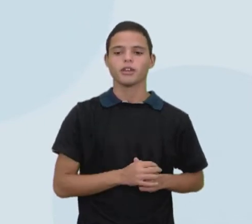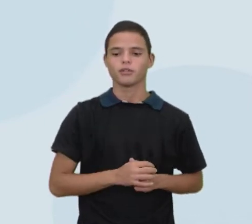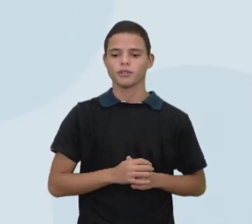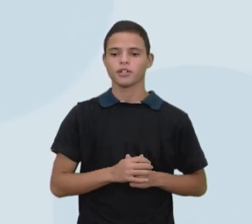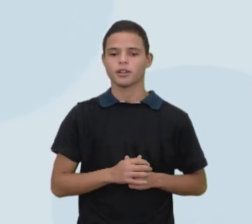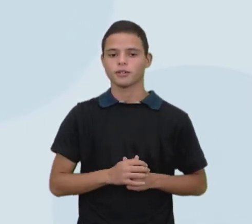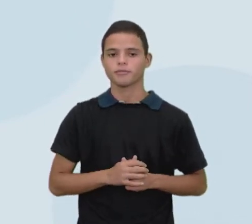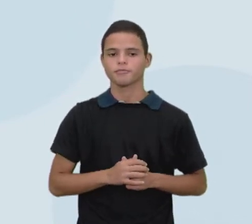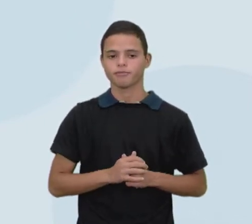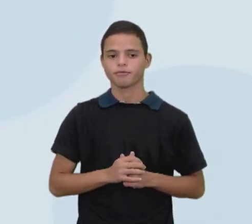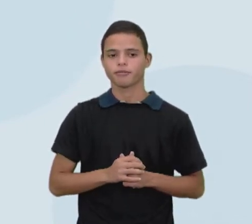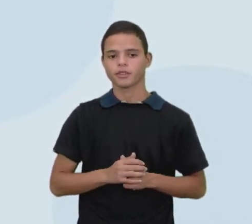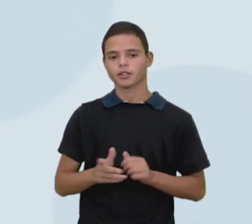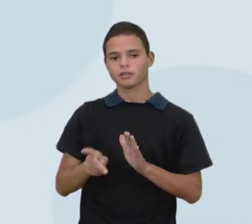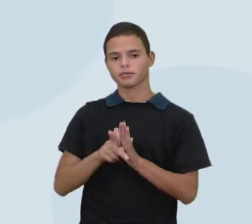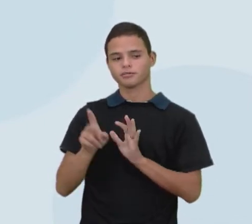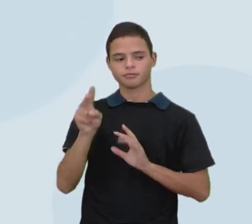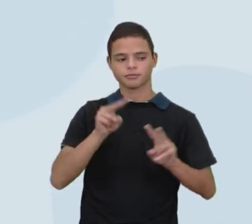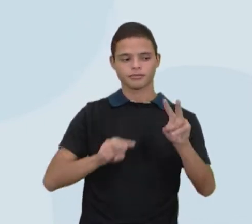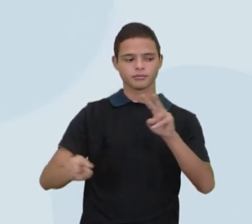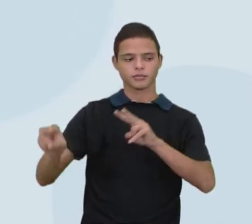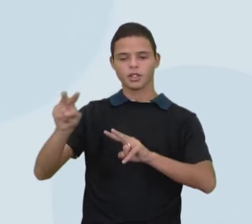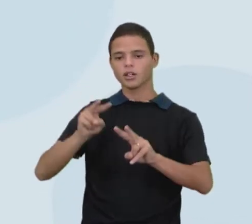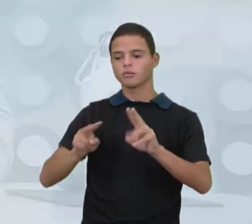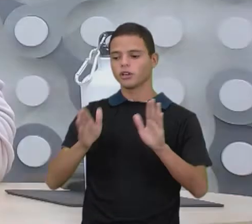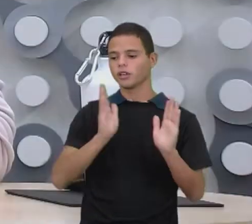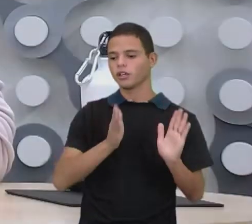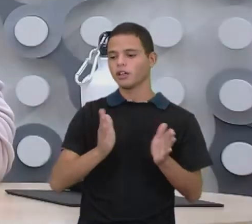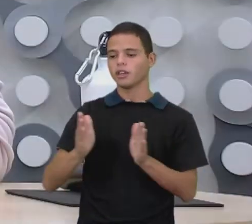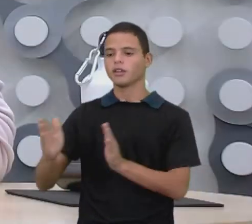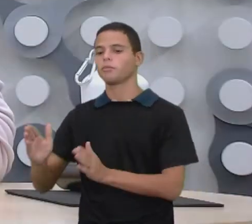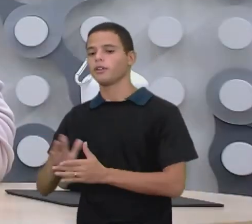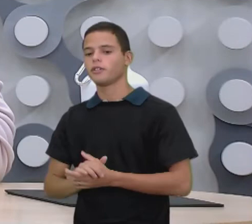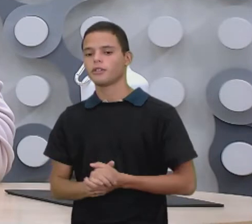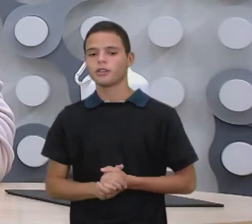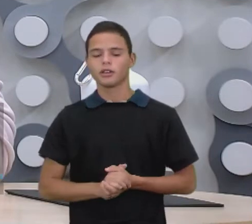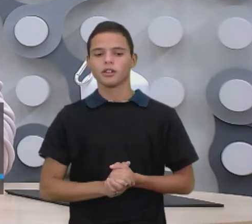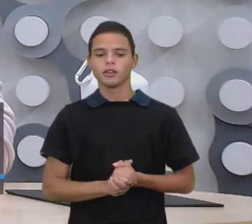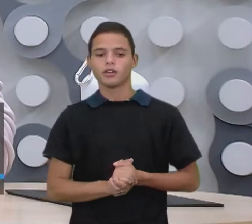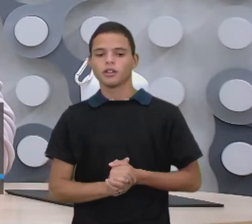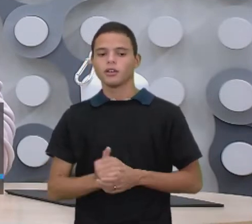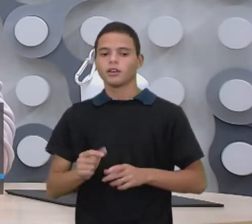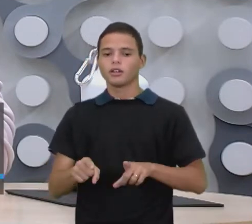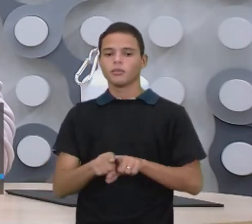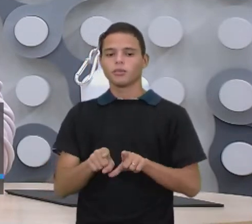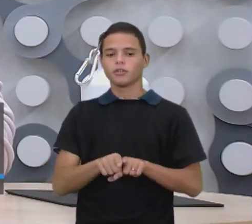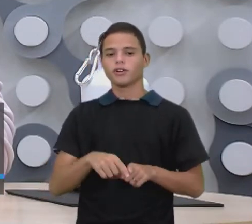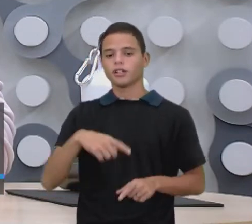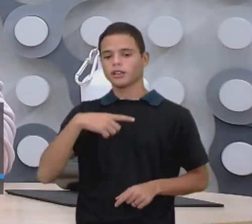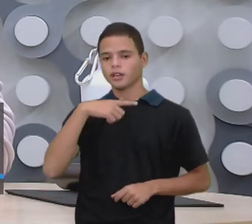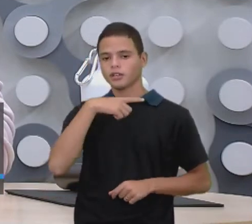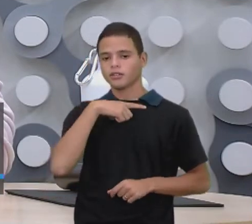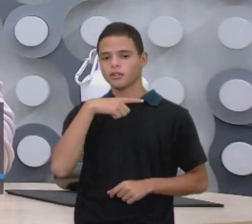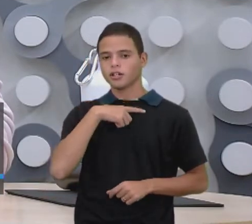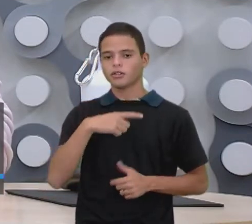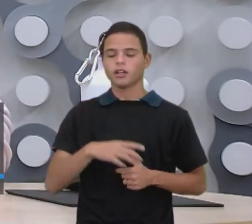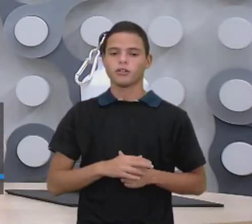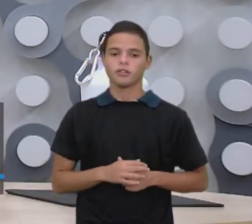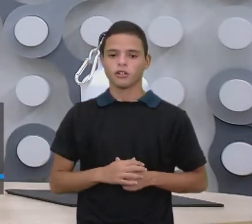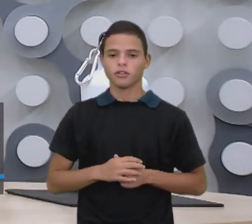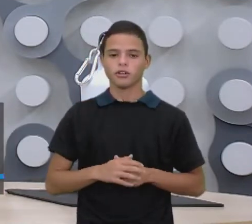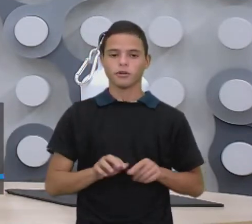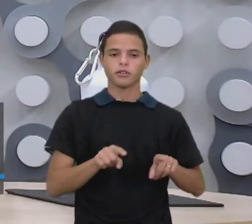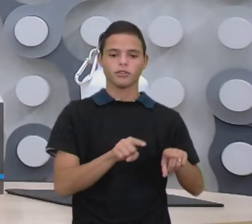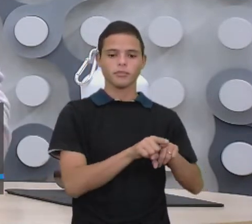pela gestão democrática, né? Então está sendo escutada a população e estão finalizando esse texto, tá? Então eu estou mostrando para vocês o projeto,